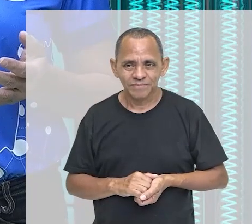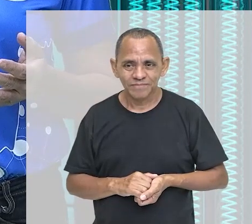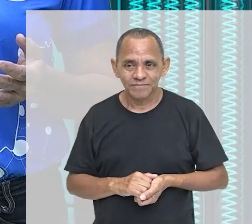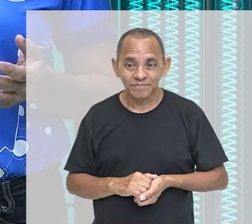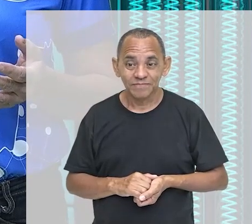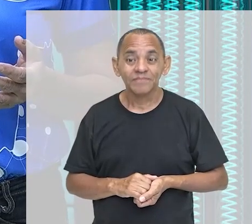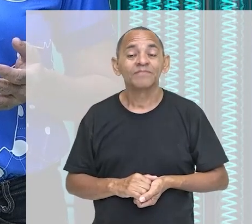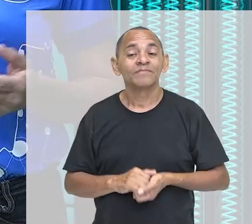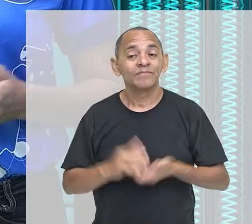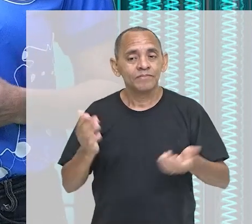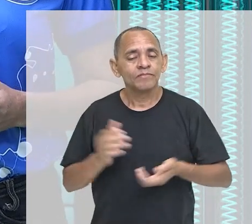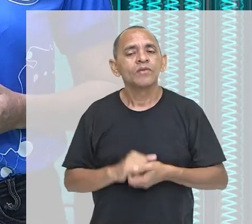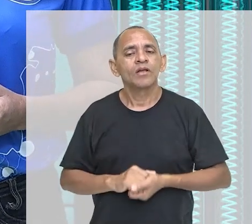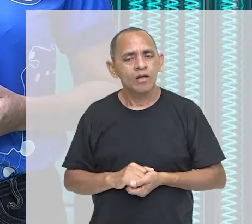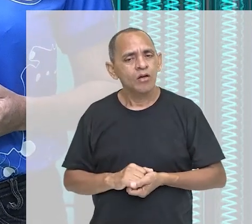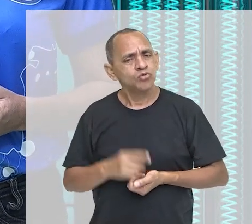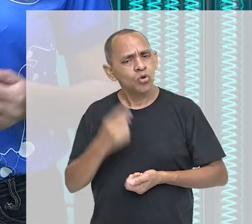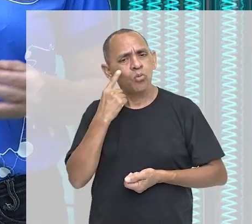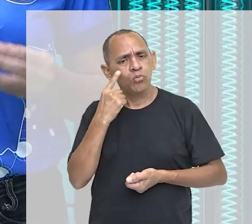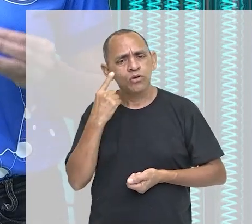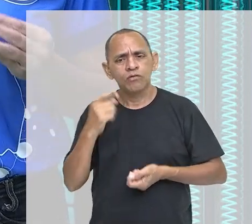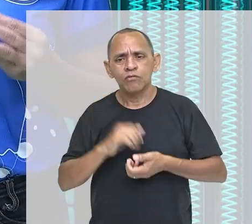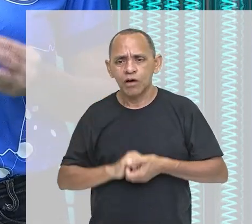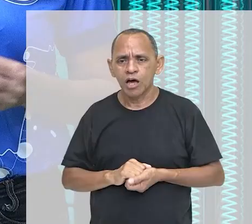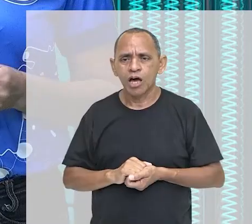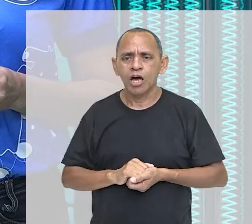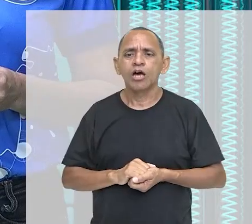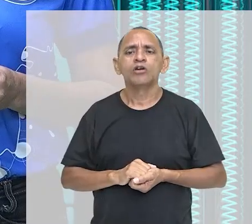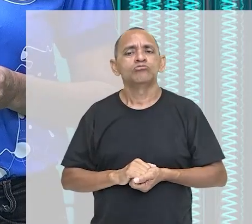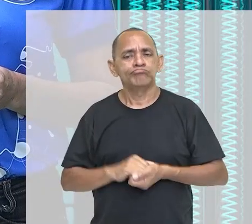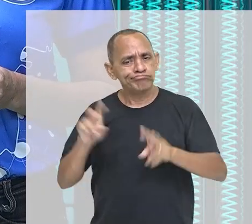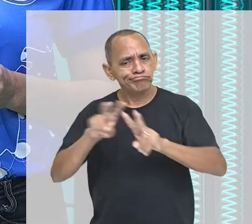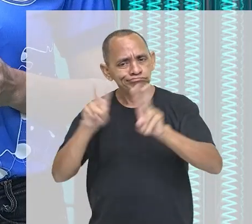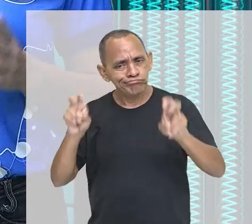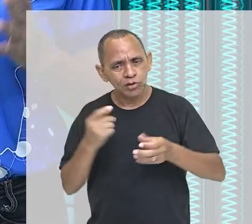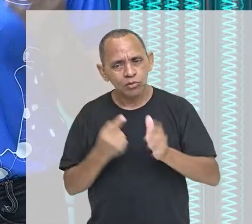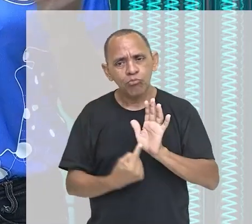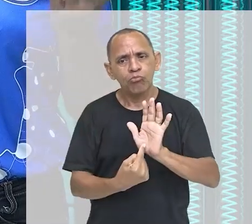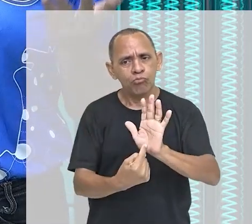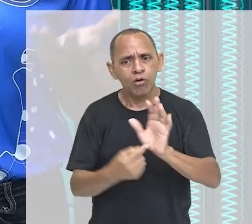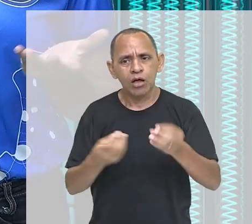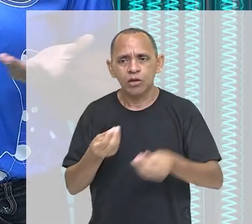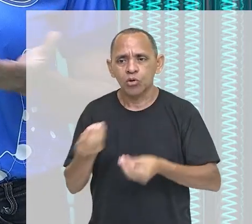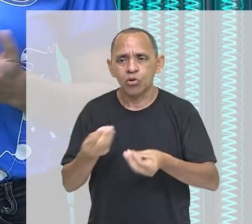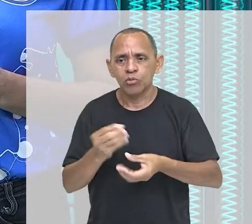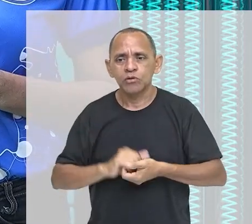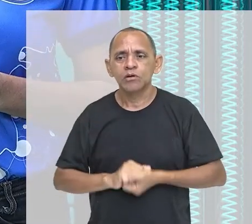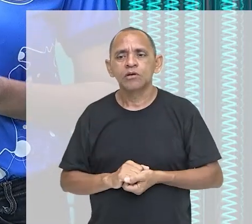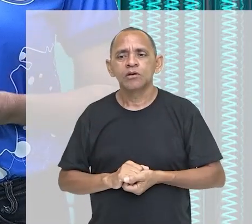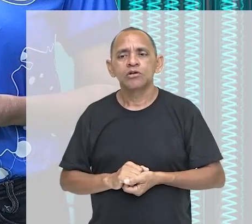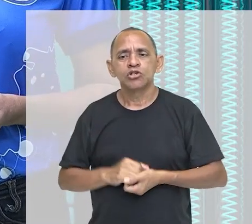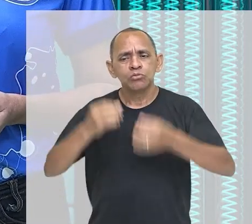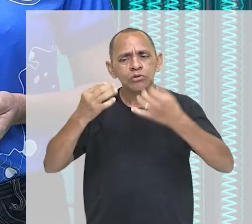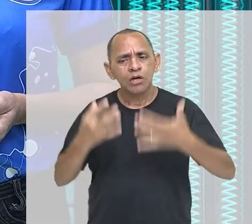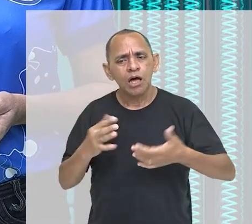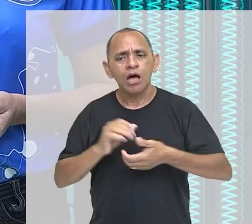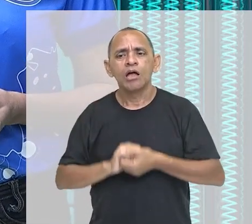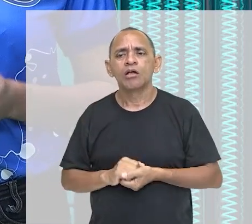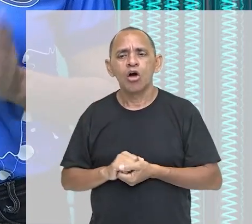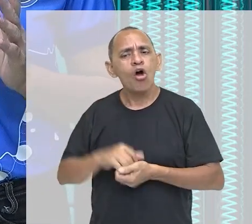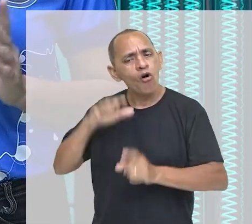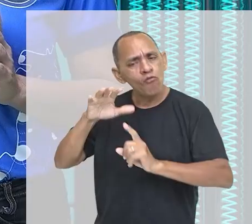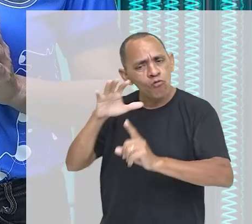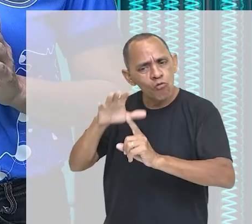Bem, como vocês puderam observar, no título do assunto que foi exposto, não é? Nós vamos falar sobre a influência da língua